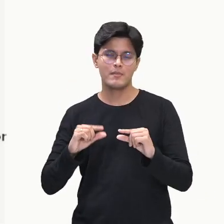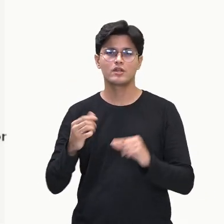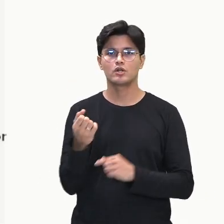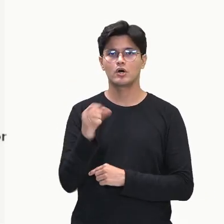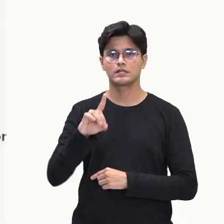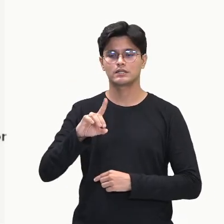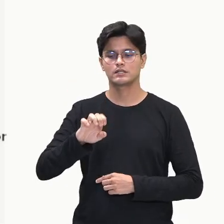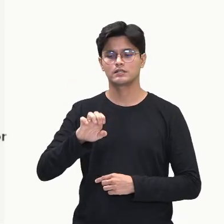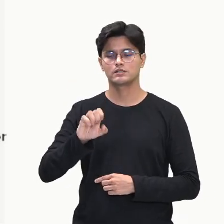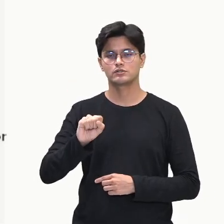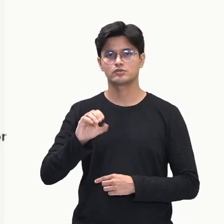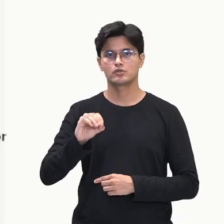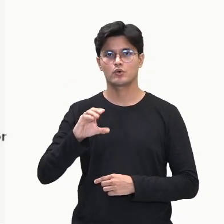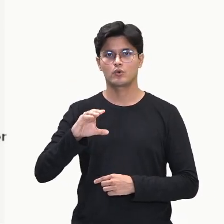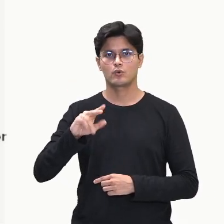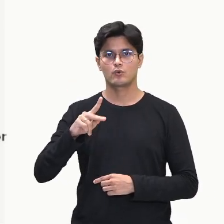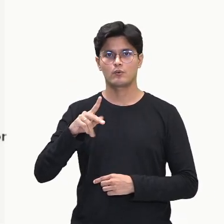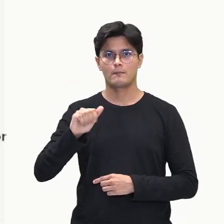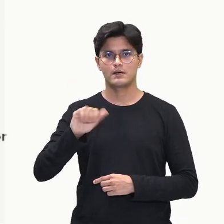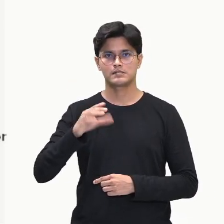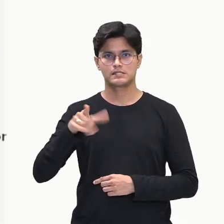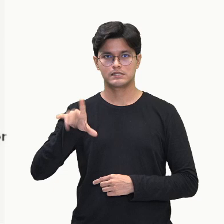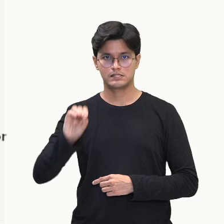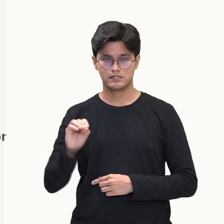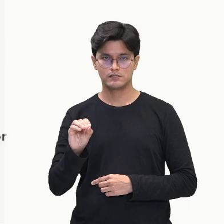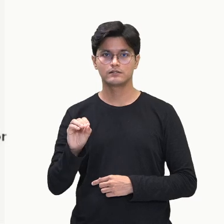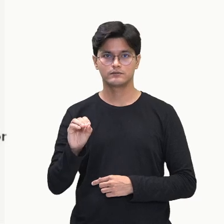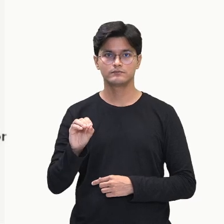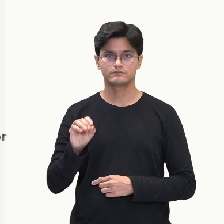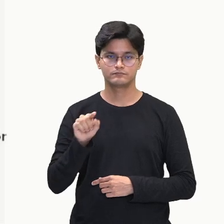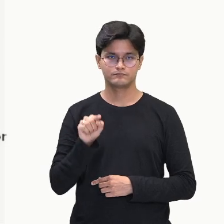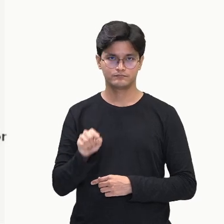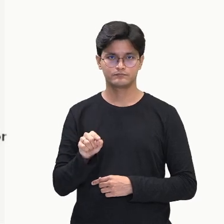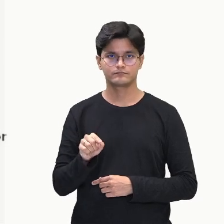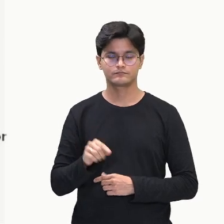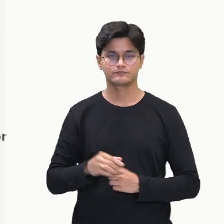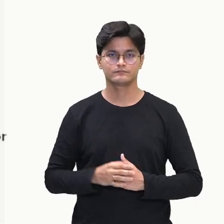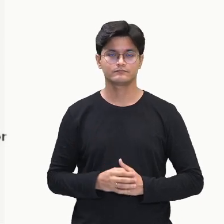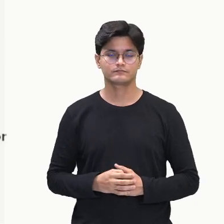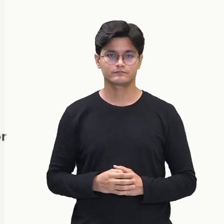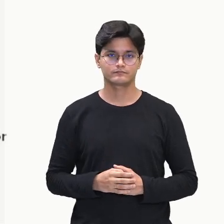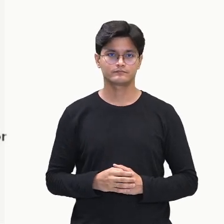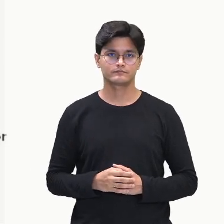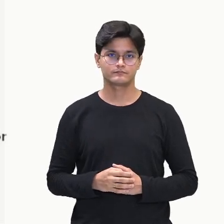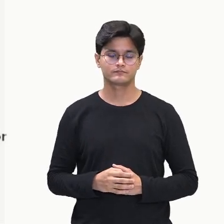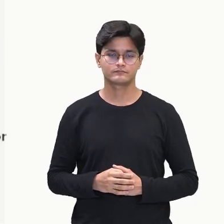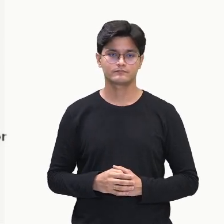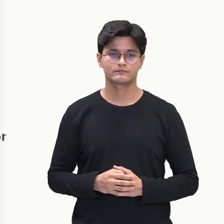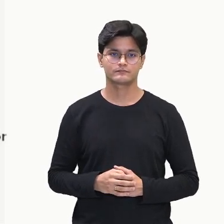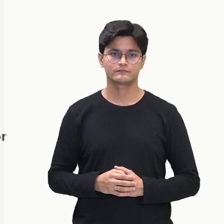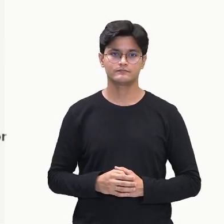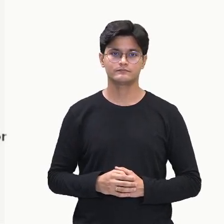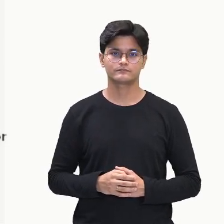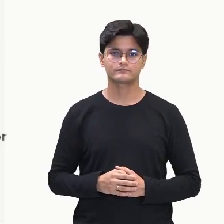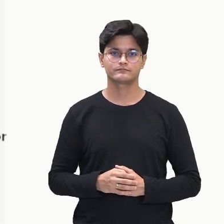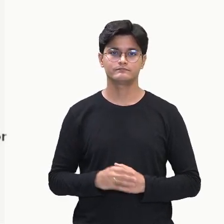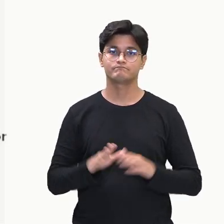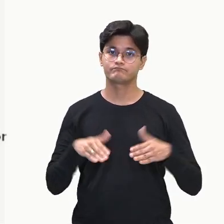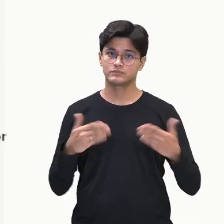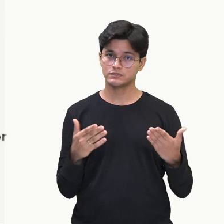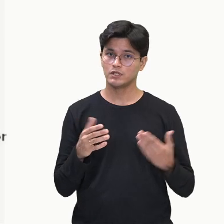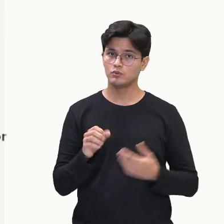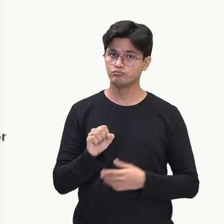é lá no comecinho do Brasil, considerando lá sul para norte, não é isso? Então é aquela